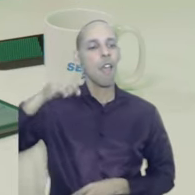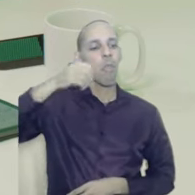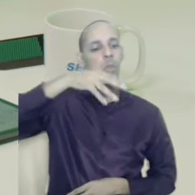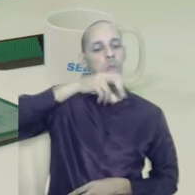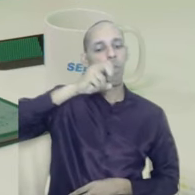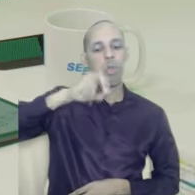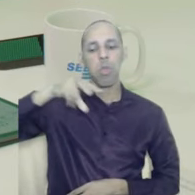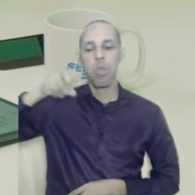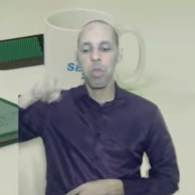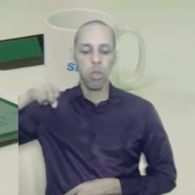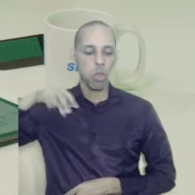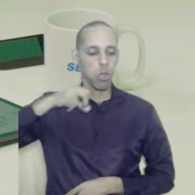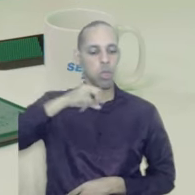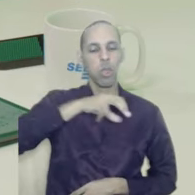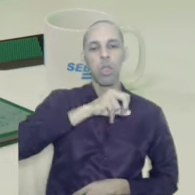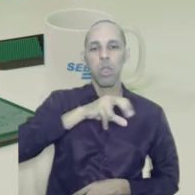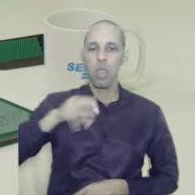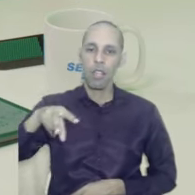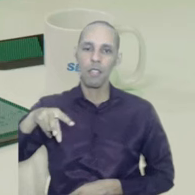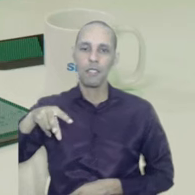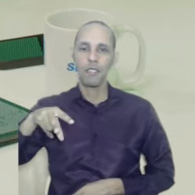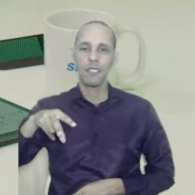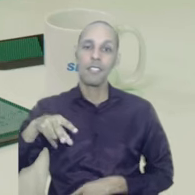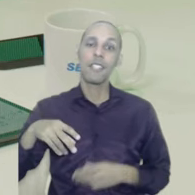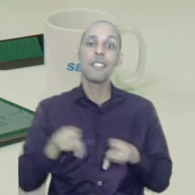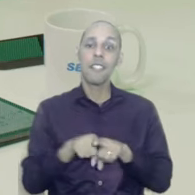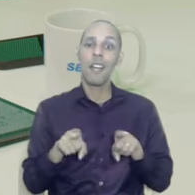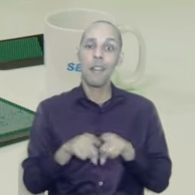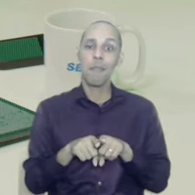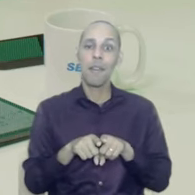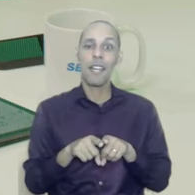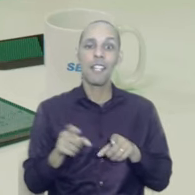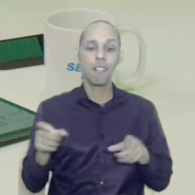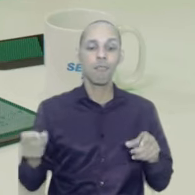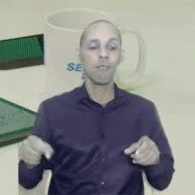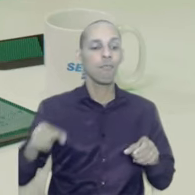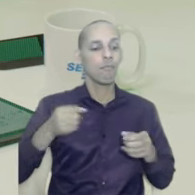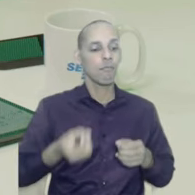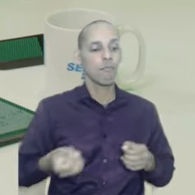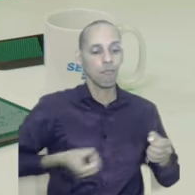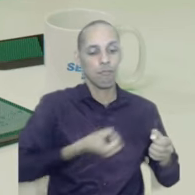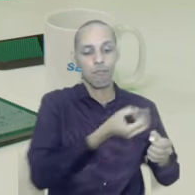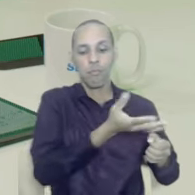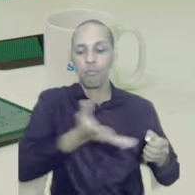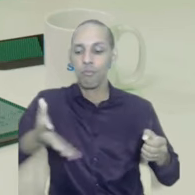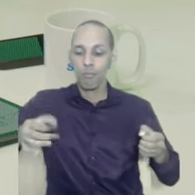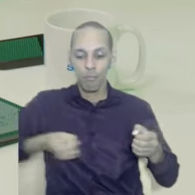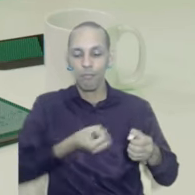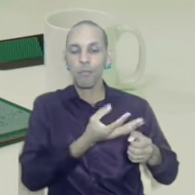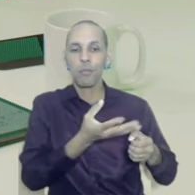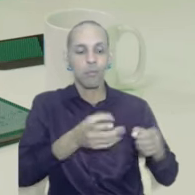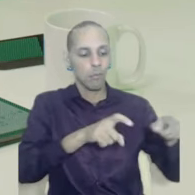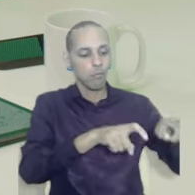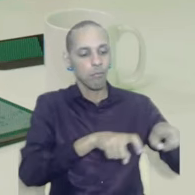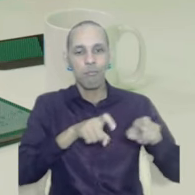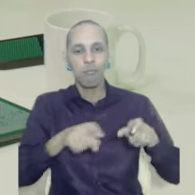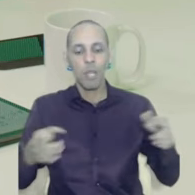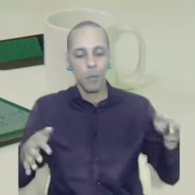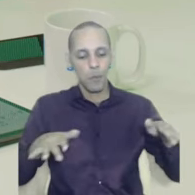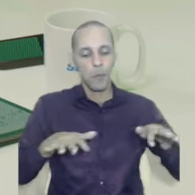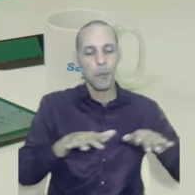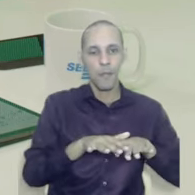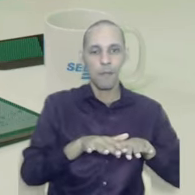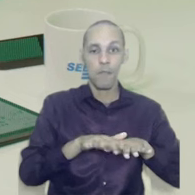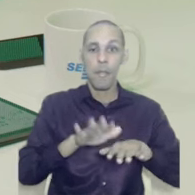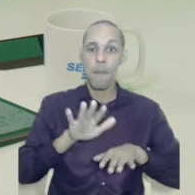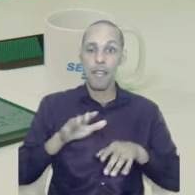também para dispersão de sólido que a gente fala que são as sementes que para semeadura então ele ele ele abrange aí hoje o pulverizador ele é o mais famoso quando